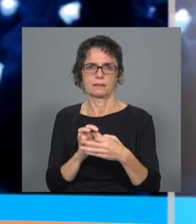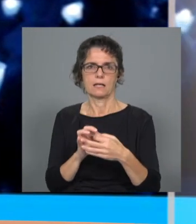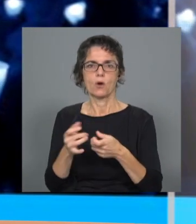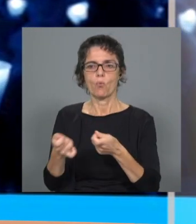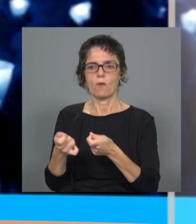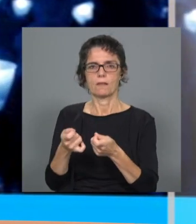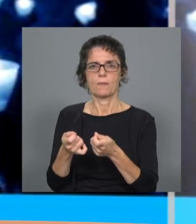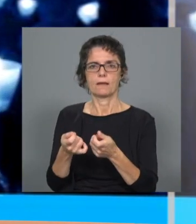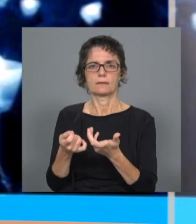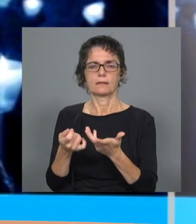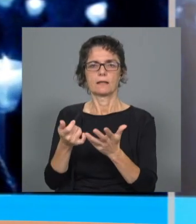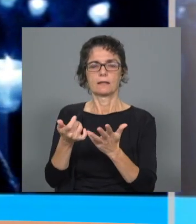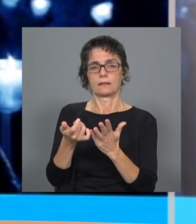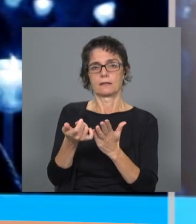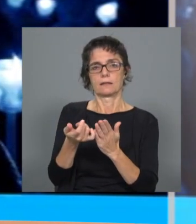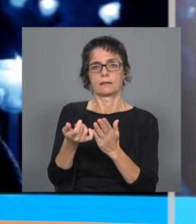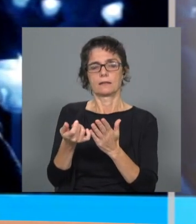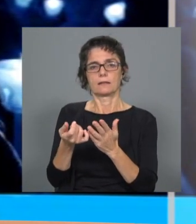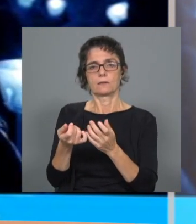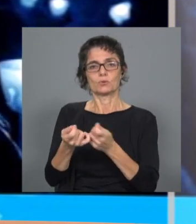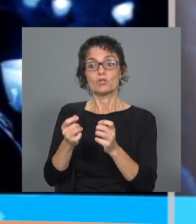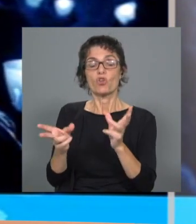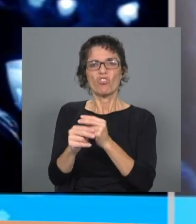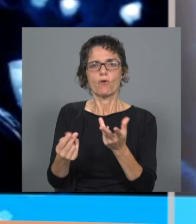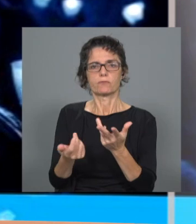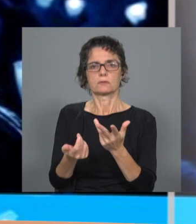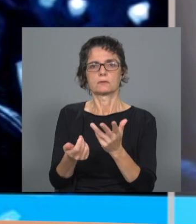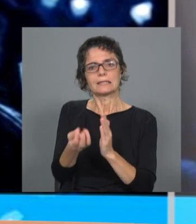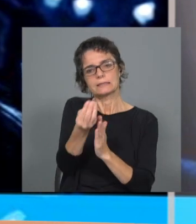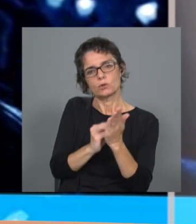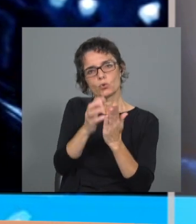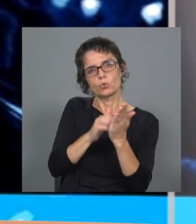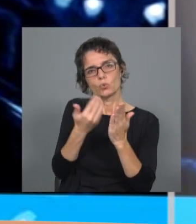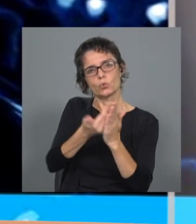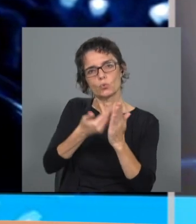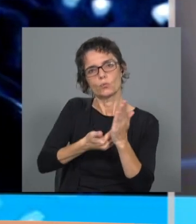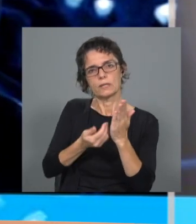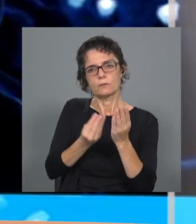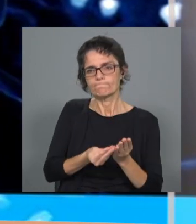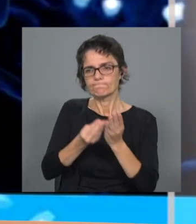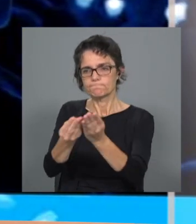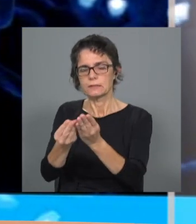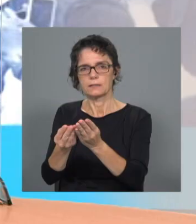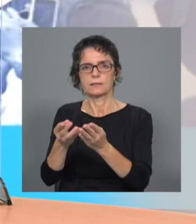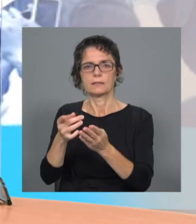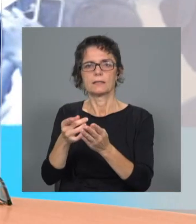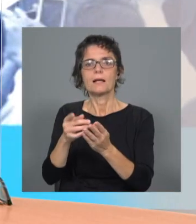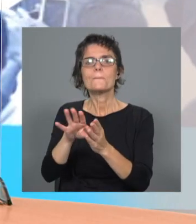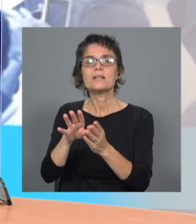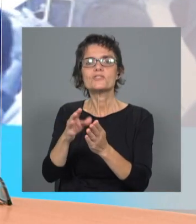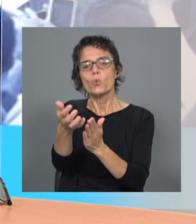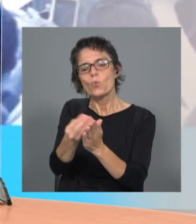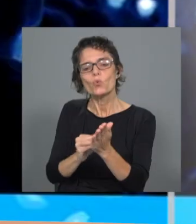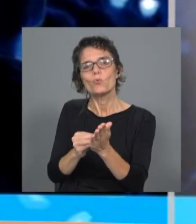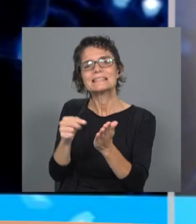março para entregar à Conferência Episcopal e enviar ao Vaticano e fechou. Isso é demasiado restritivo para aquilo que o Papa... Isso era ficar tudo na mesma, não é? Era basicamente repetir os